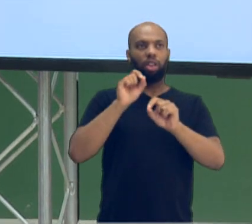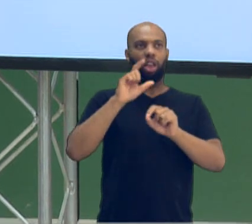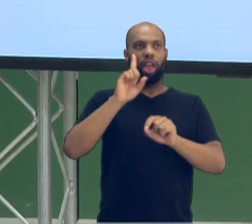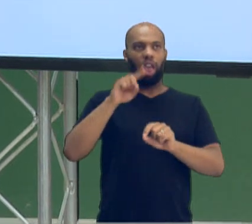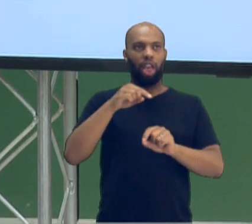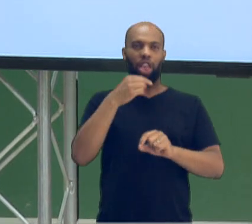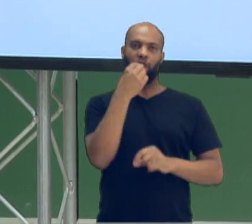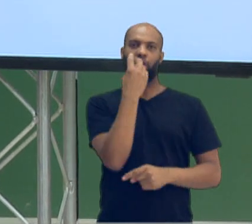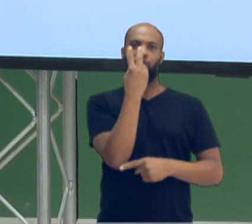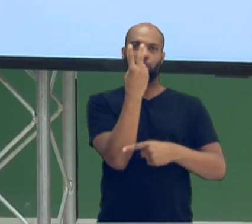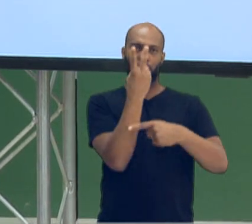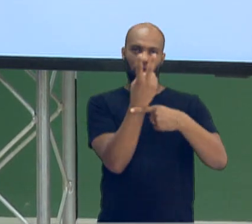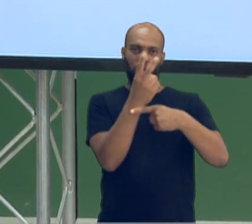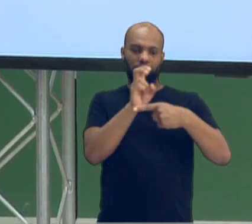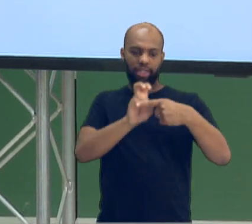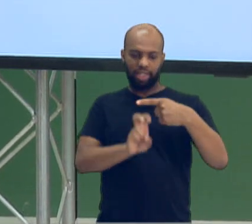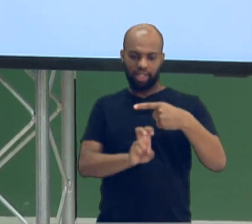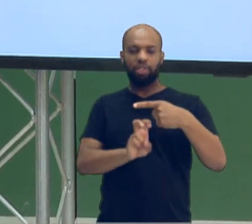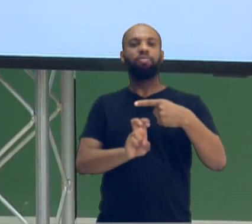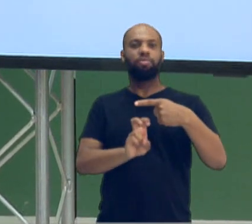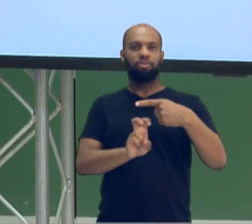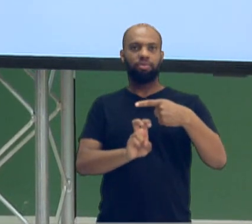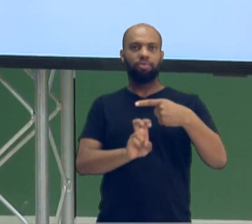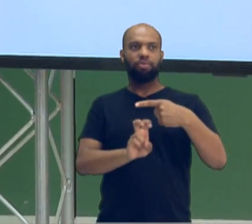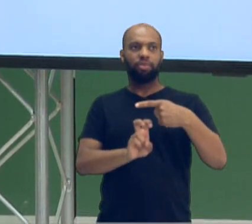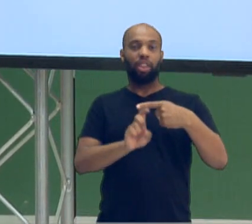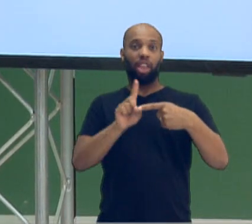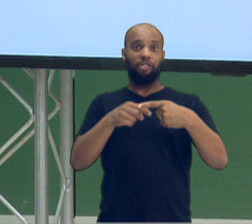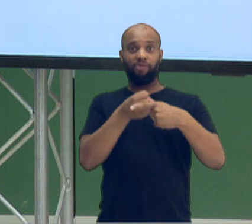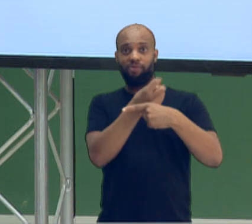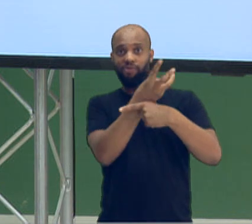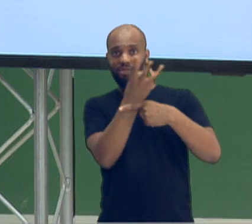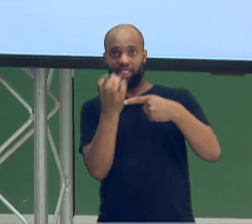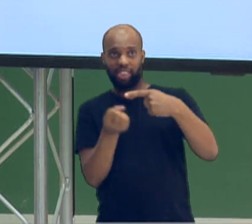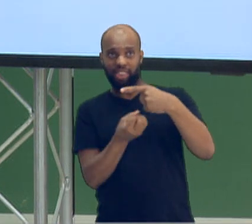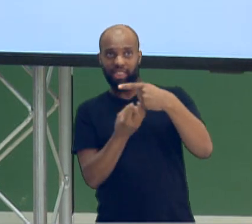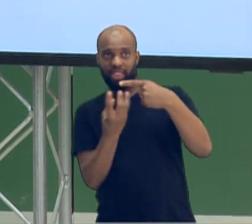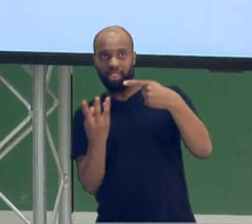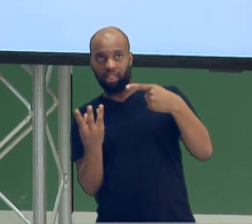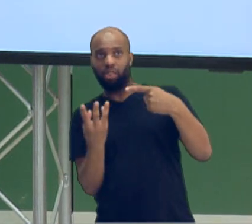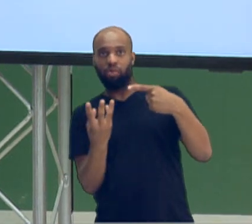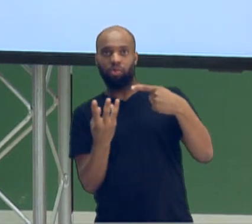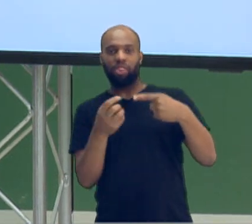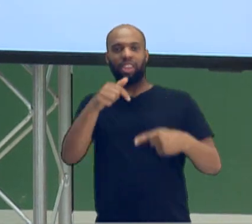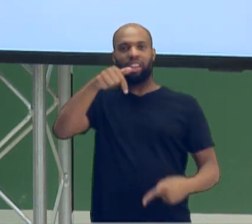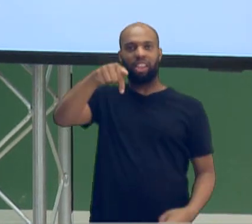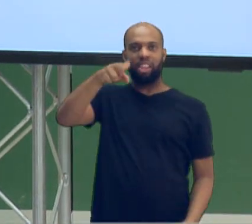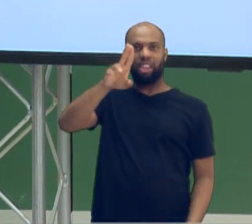gente saber ler os números? 2/5 é uma fração. Que fração será que é?